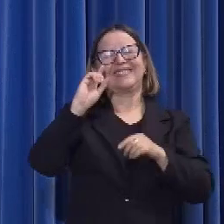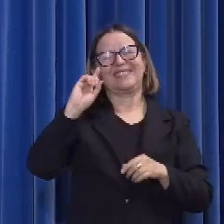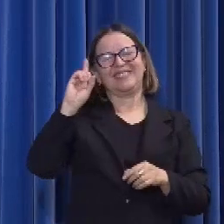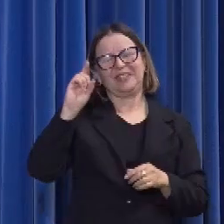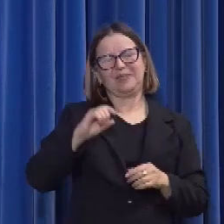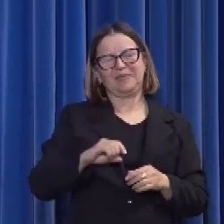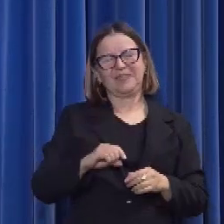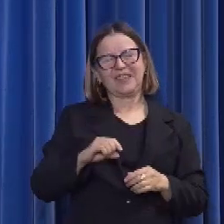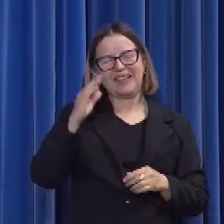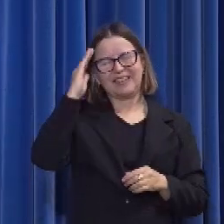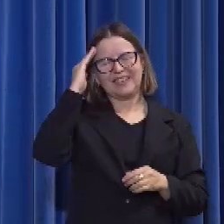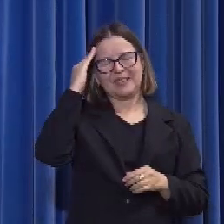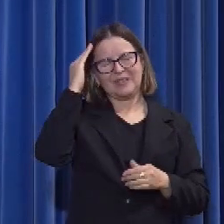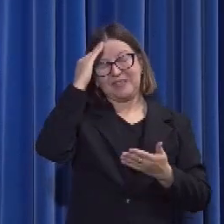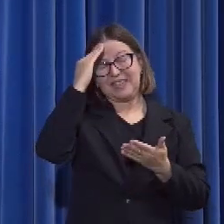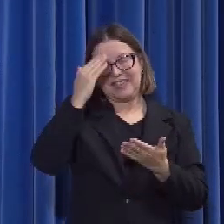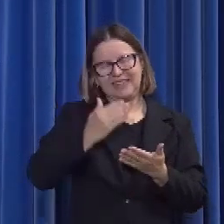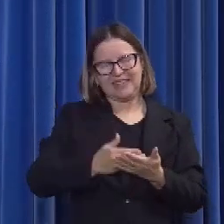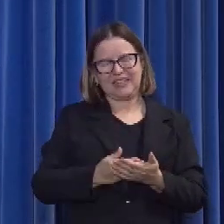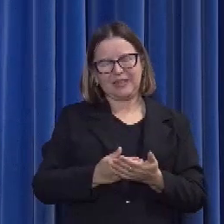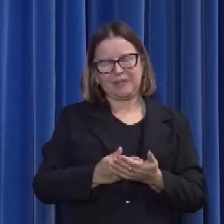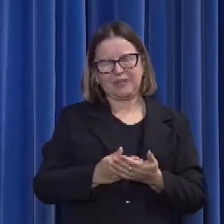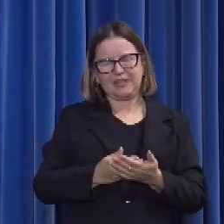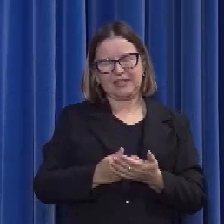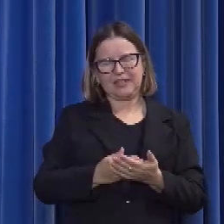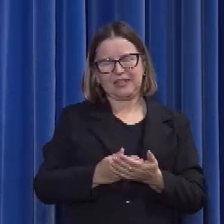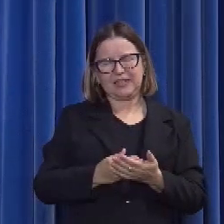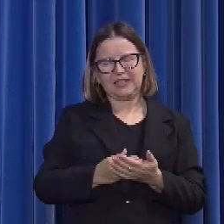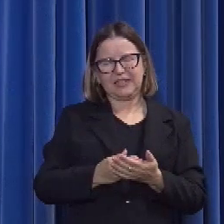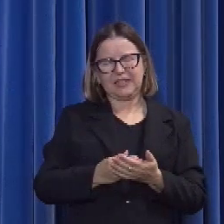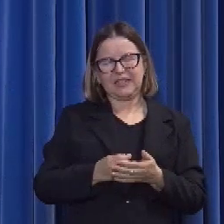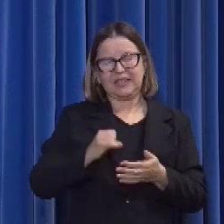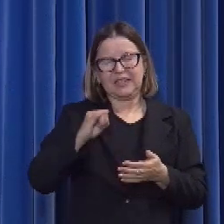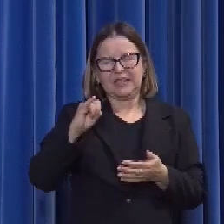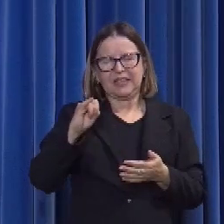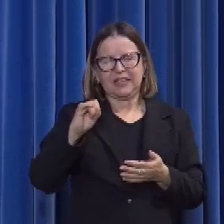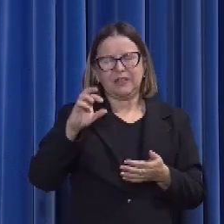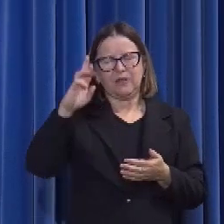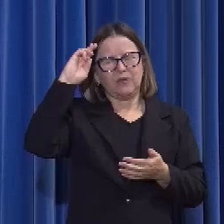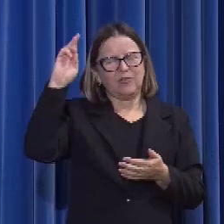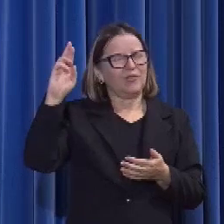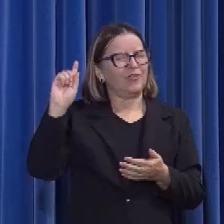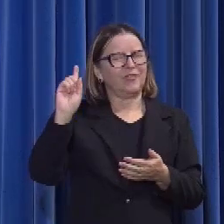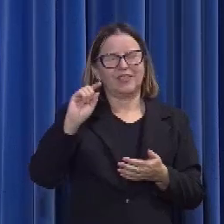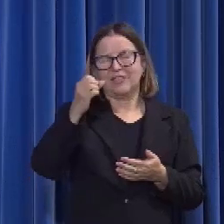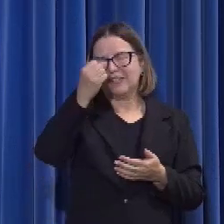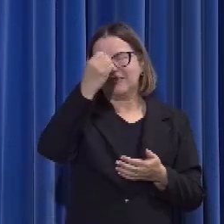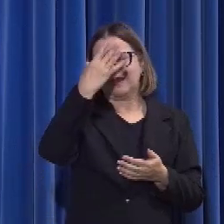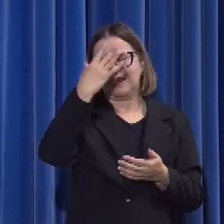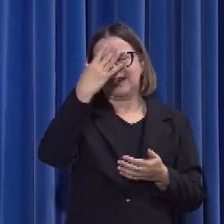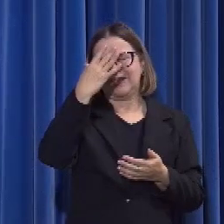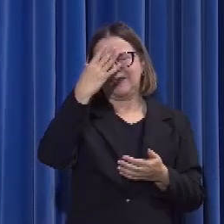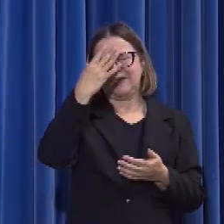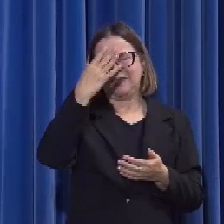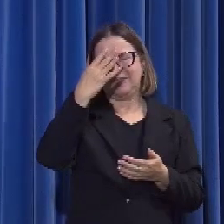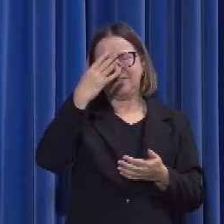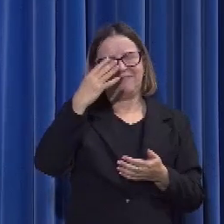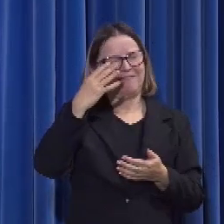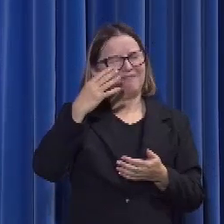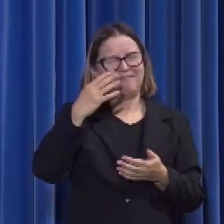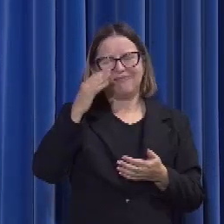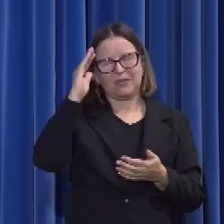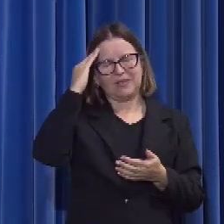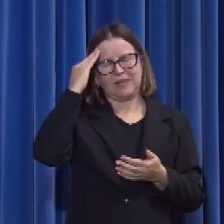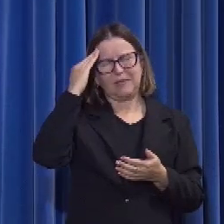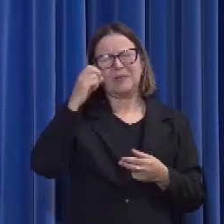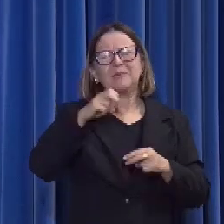e cremos, Pai, que sem o Seu mover, ficaremos apenas na letra, e a letra mata. Por isso, fala